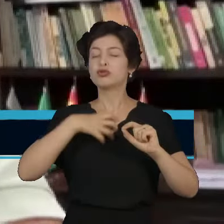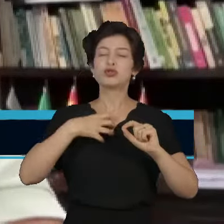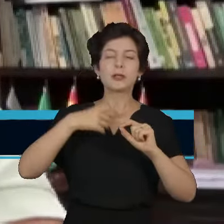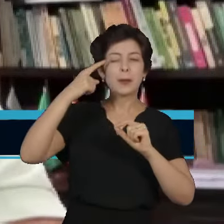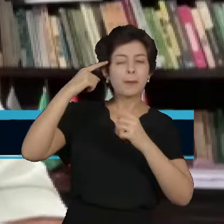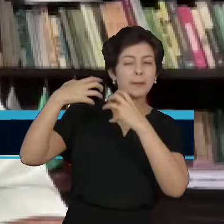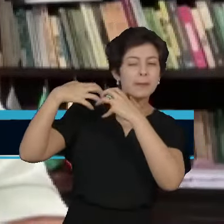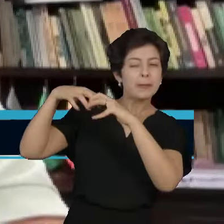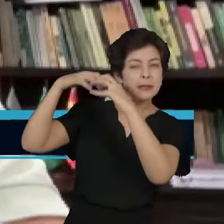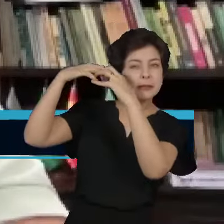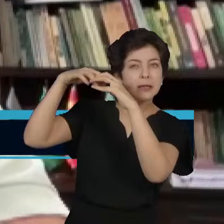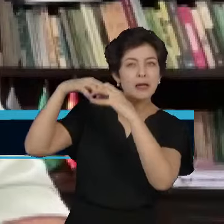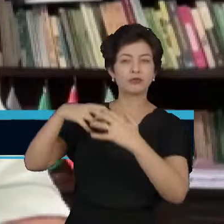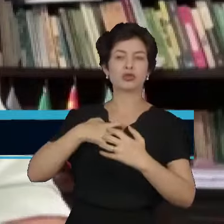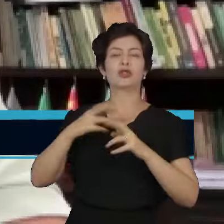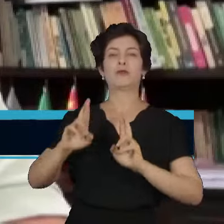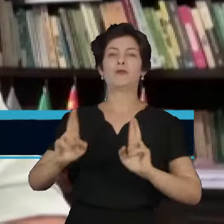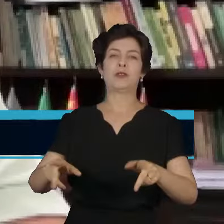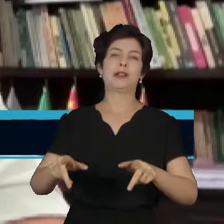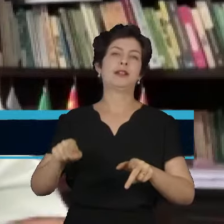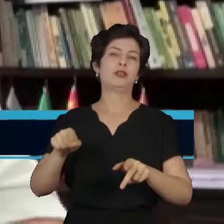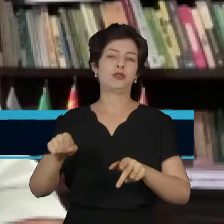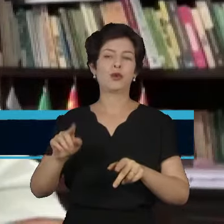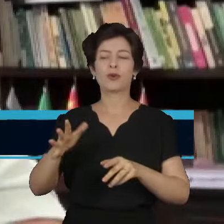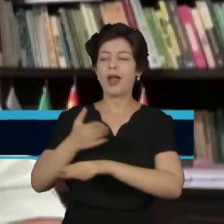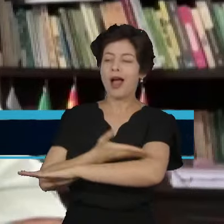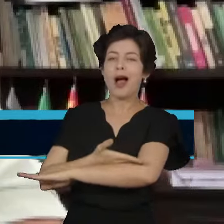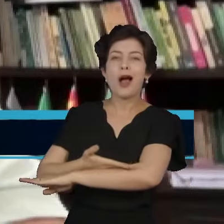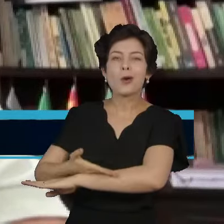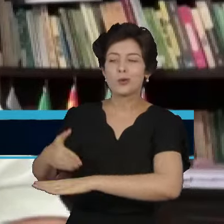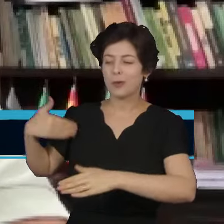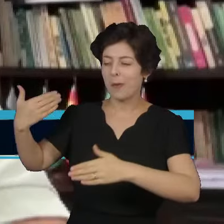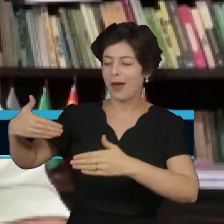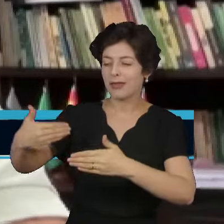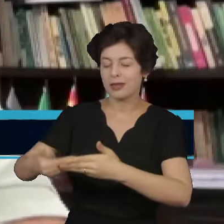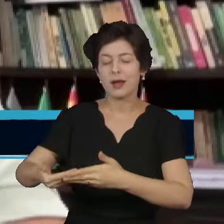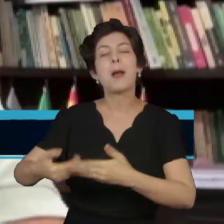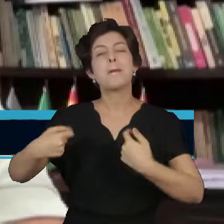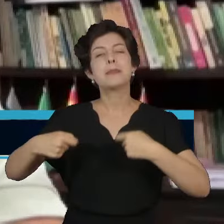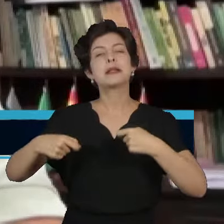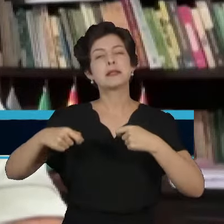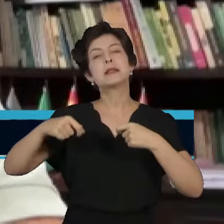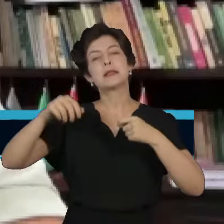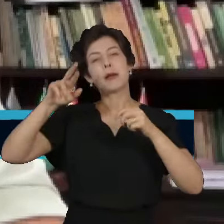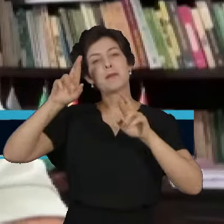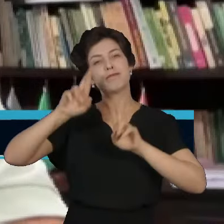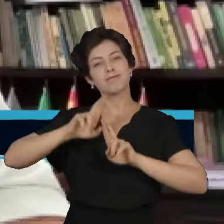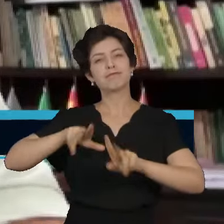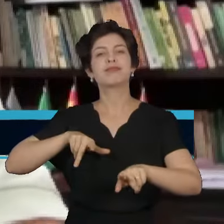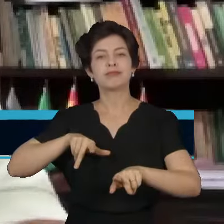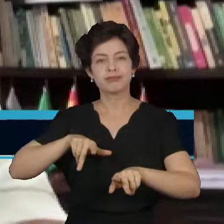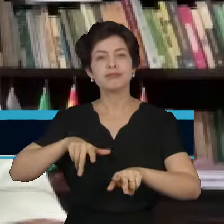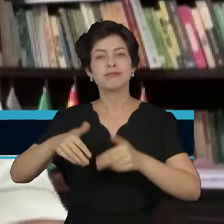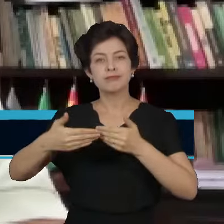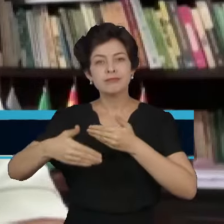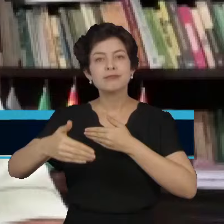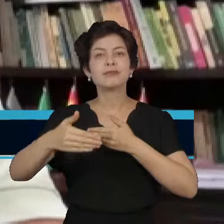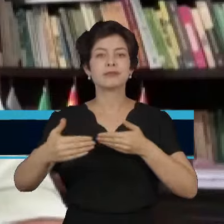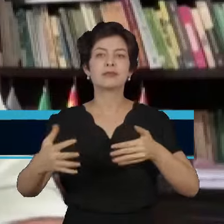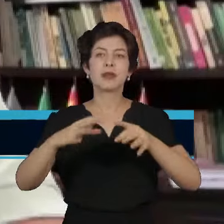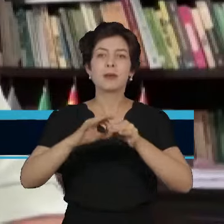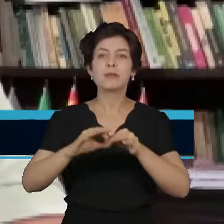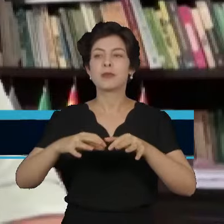de uma forma distinta da que a gente tem pensado até aqui eh nesses exercícios de integração